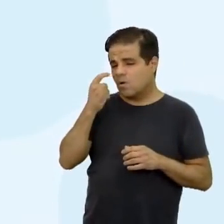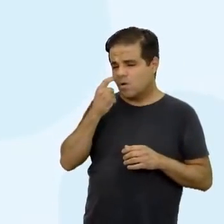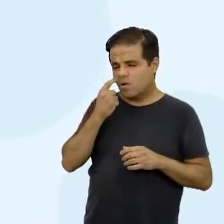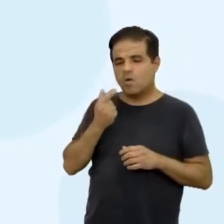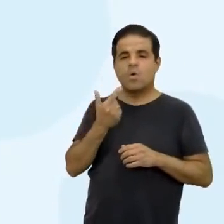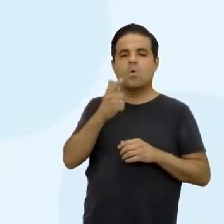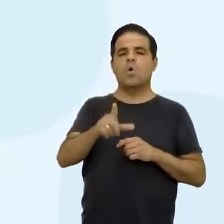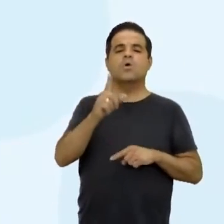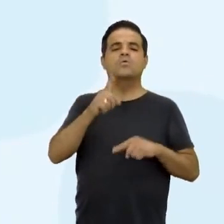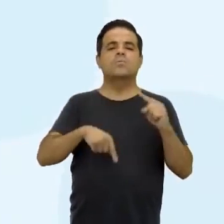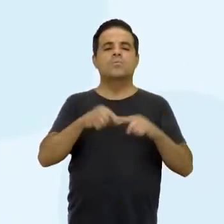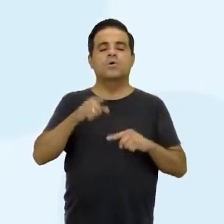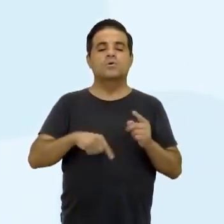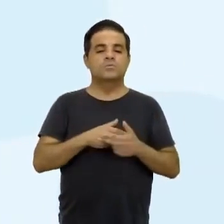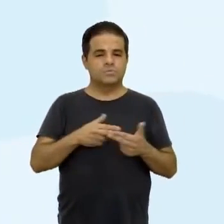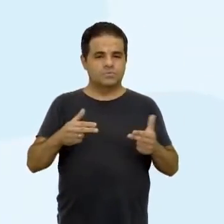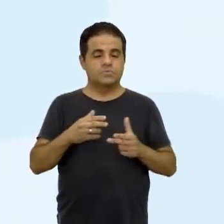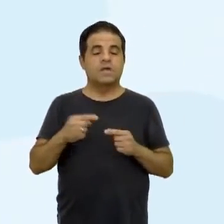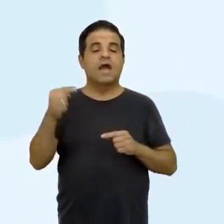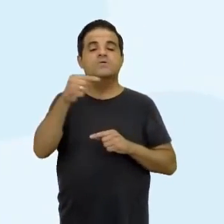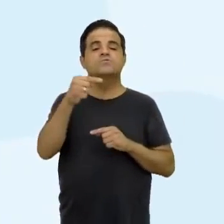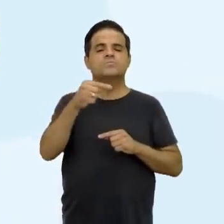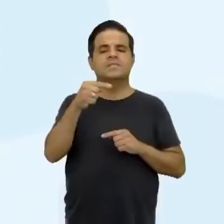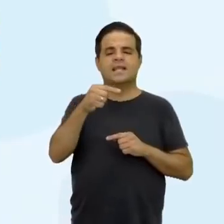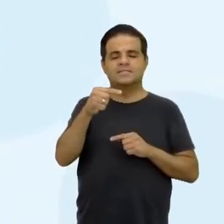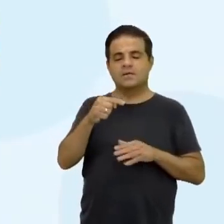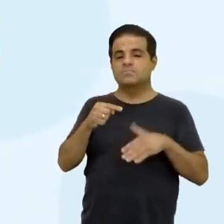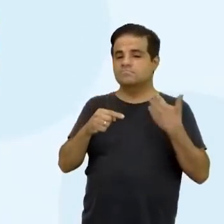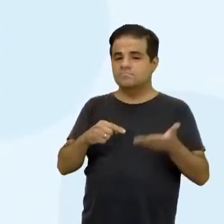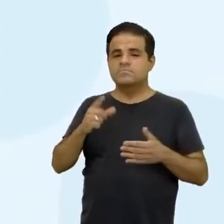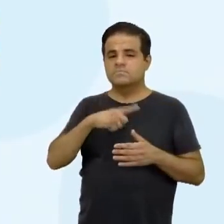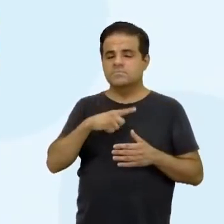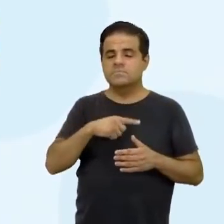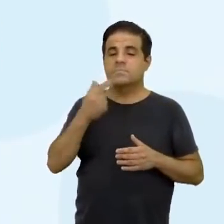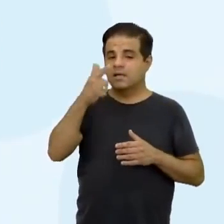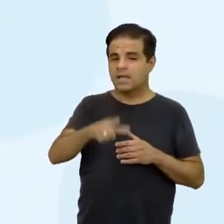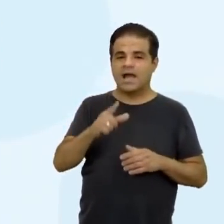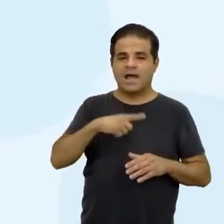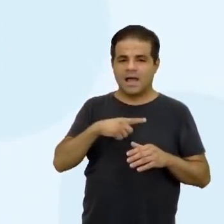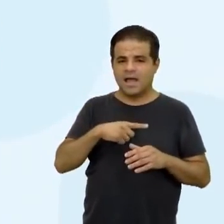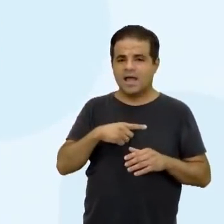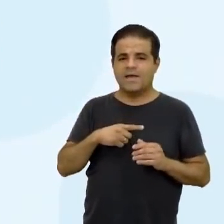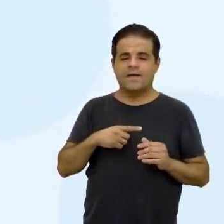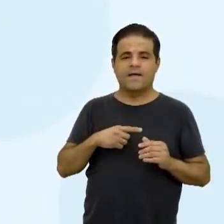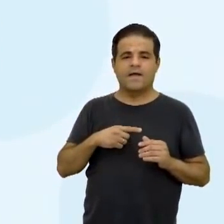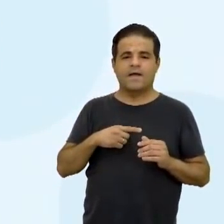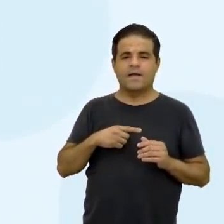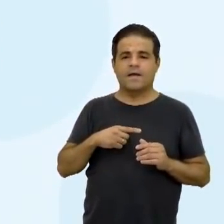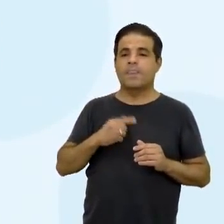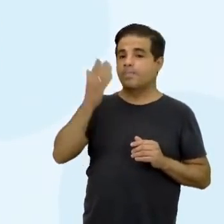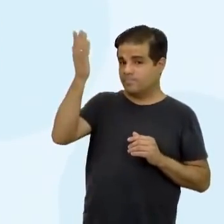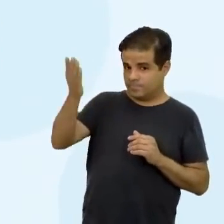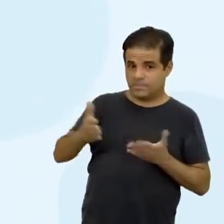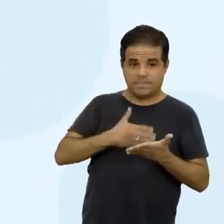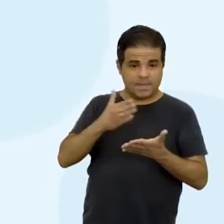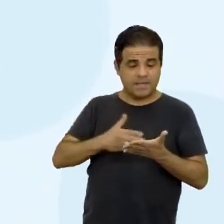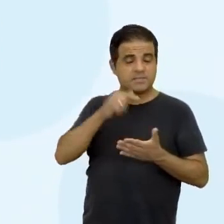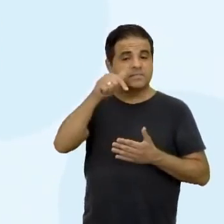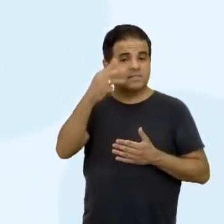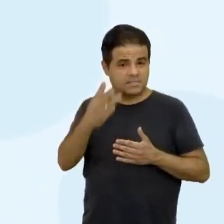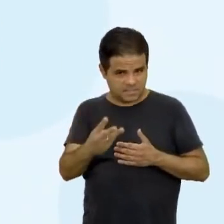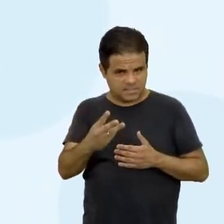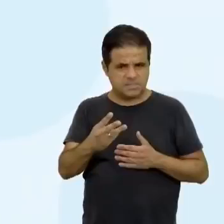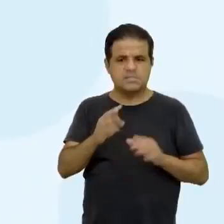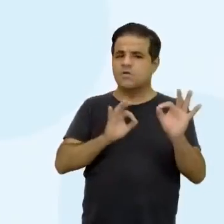vamos ver como faz um outro produto que é a subtração ali ó a gente vai ter então a esse da página